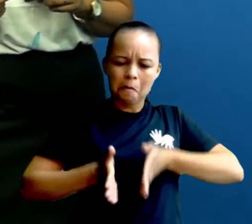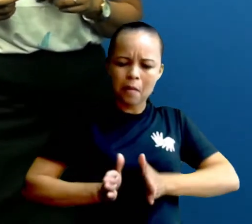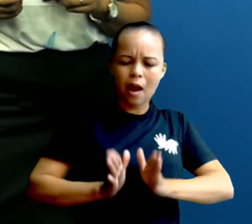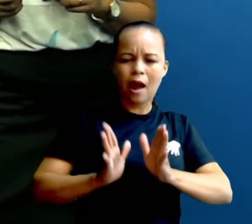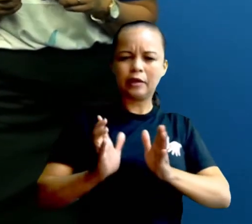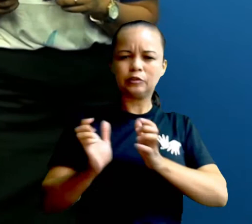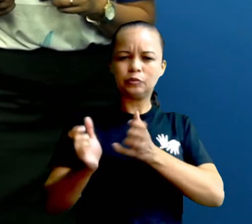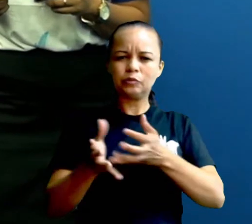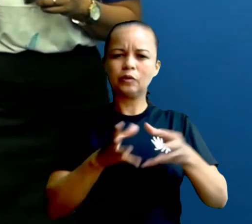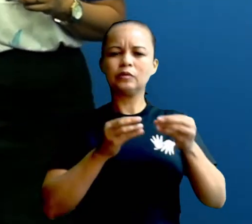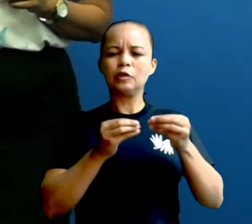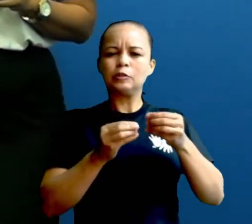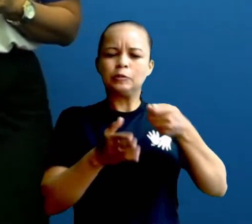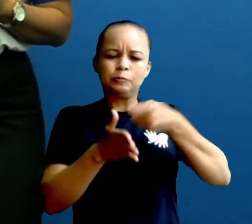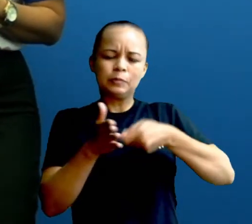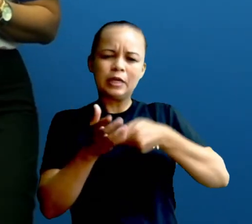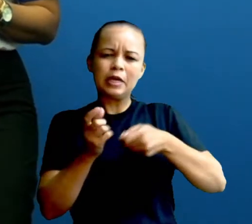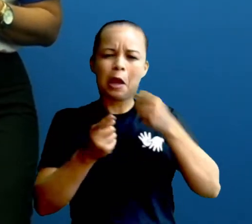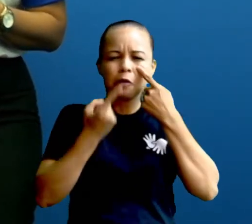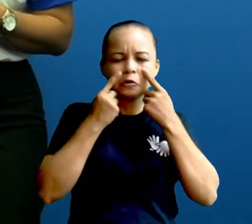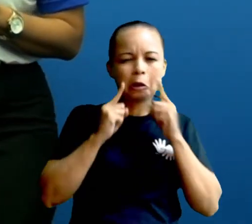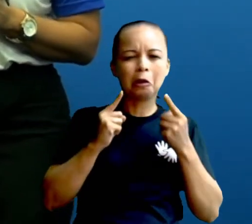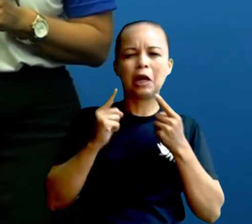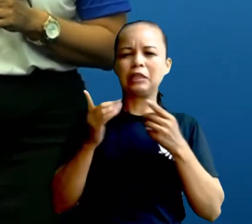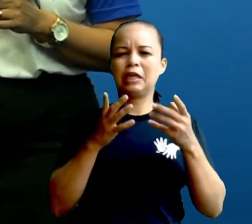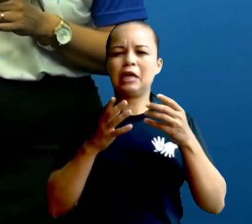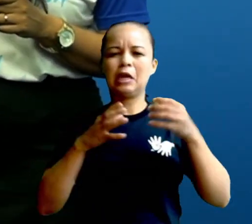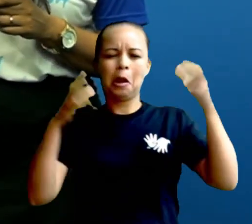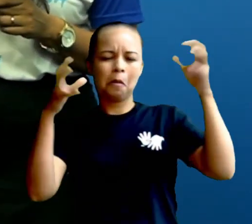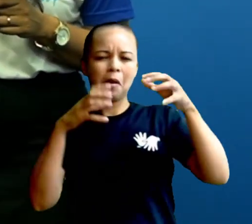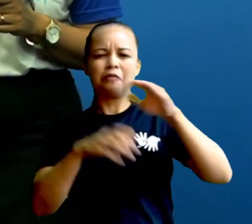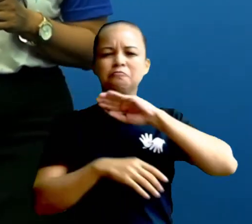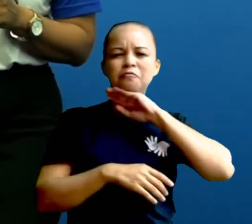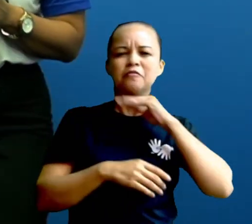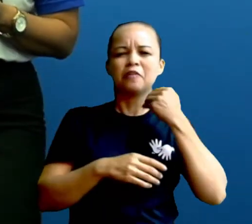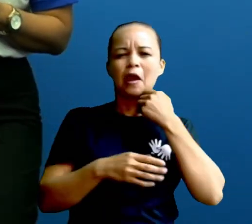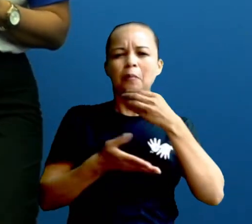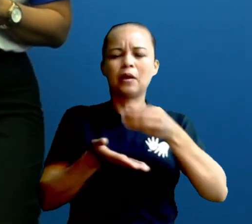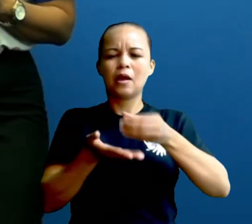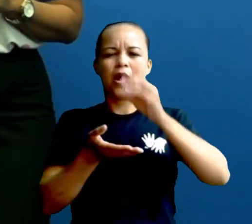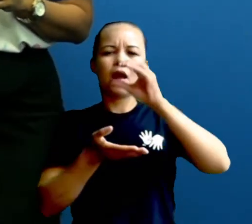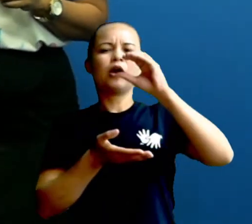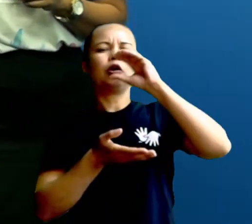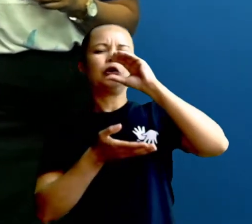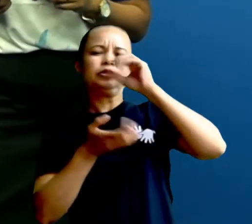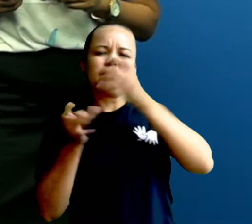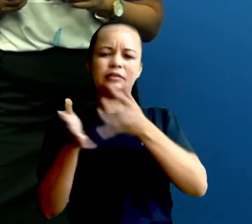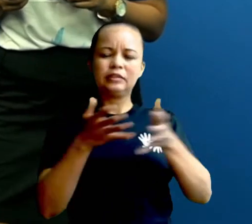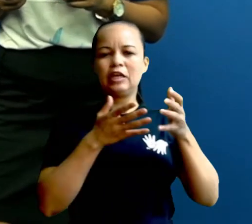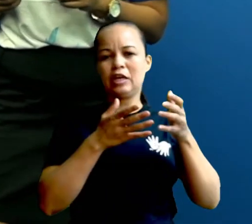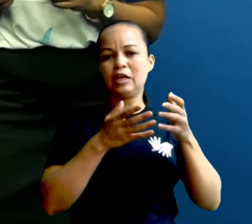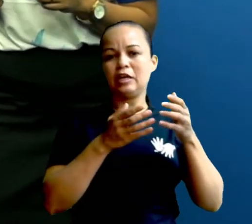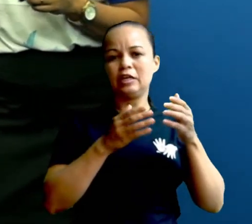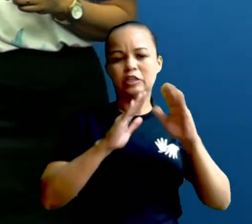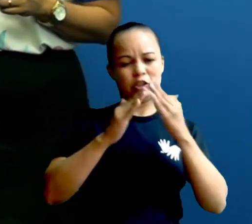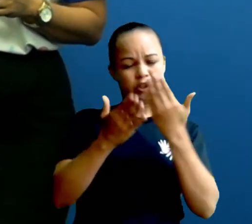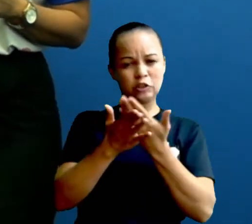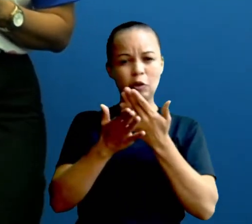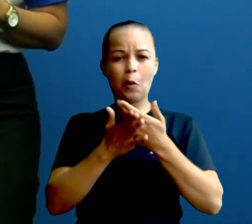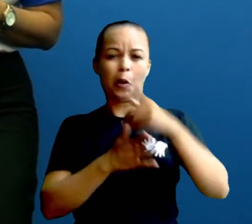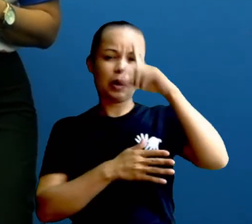parto, sono e o mamar, birra, grito, choradeira, banho, febre, mamadeira, escola, posto,